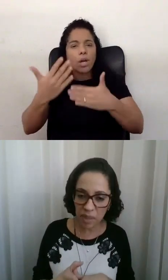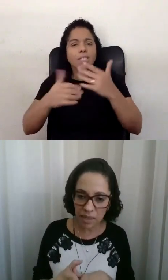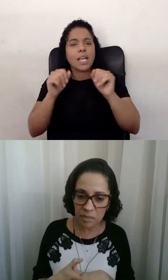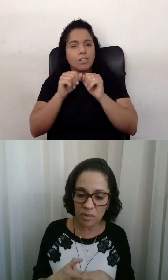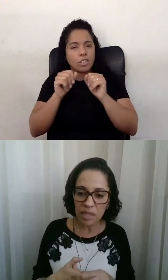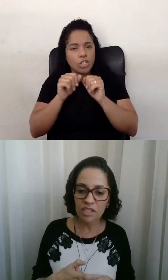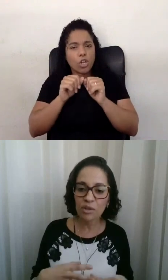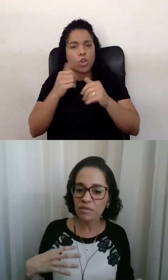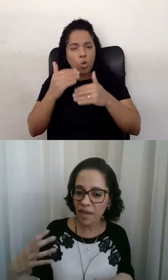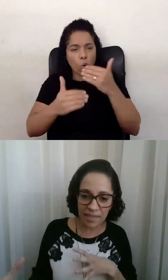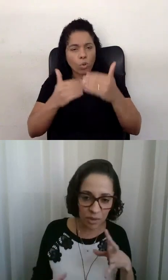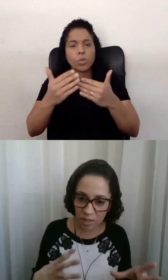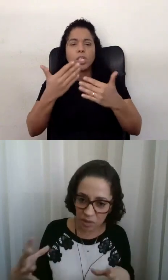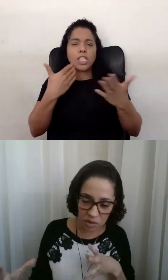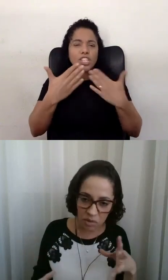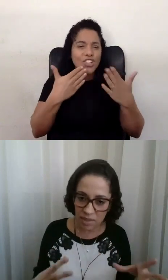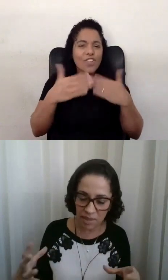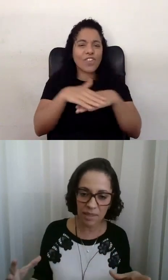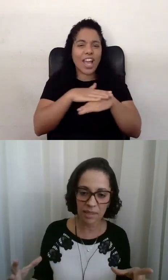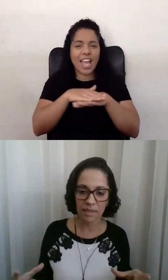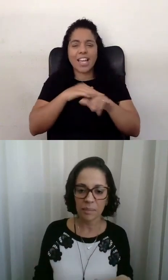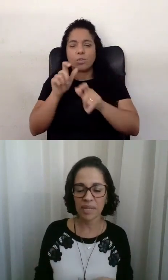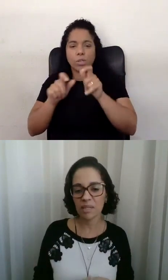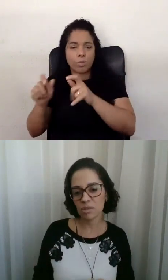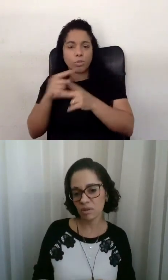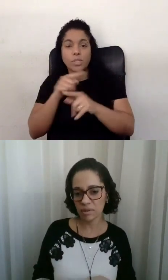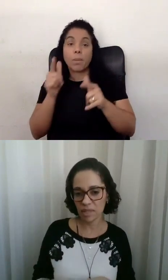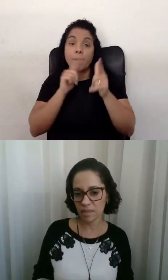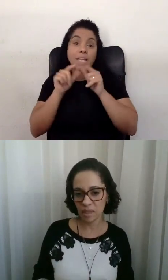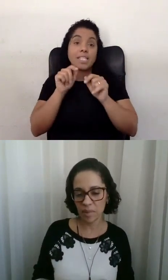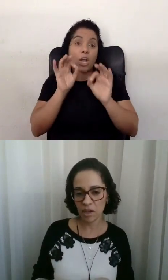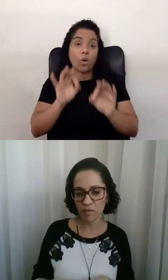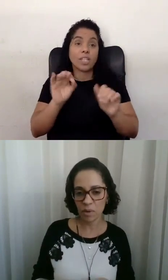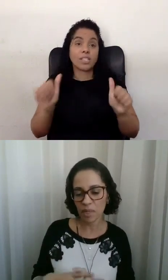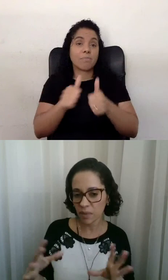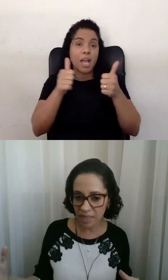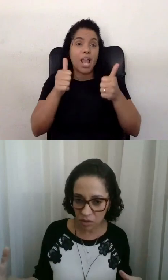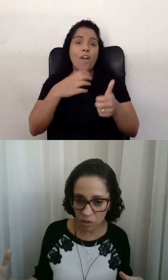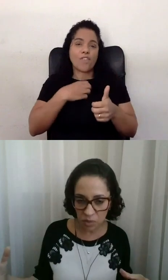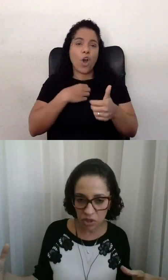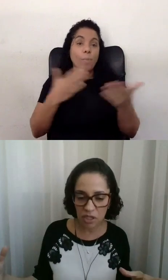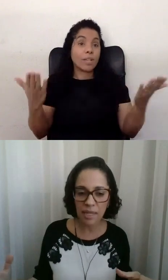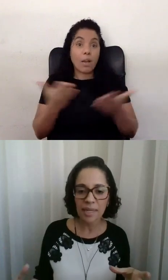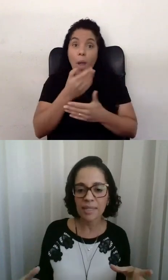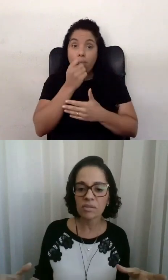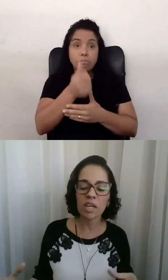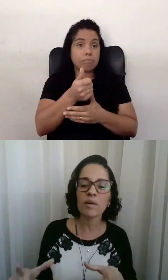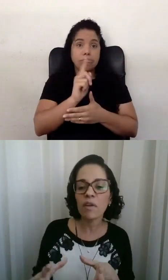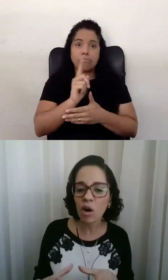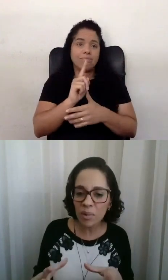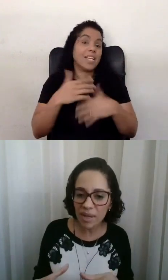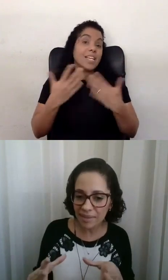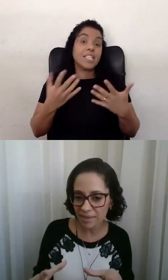construir mesmo e de conversa com as pessoas ali para que isso aconteça da melhor forma. Não é da noite para o dia e não tem